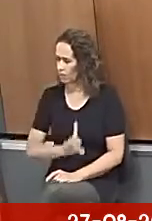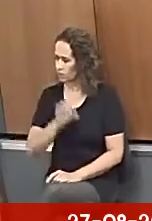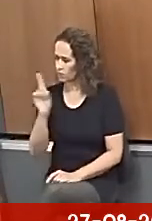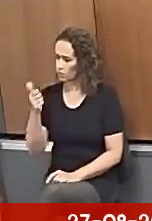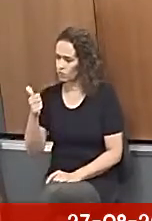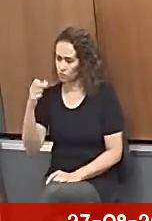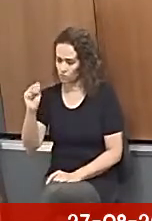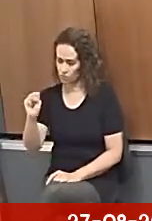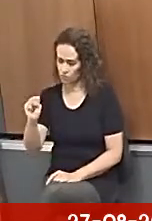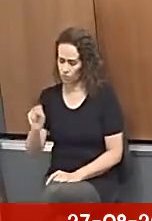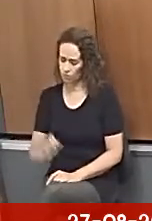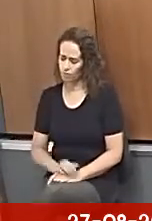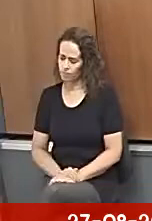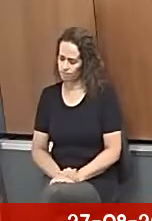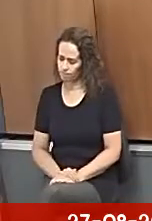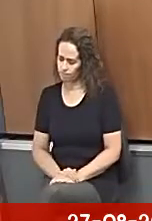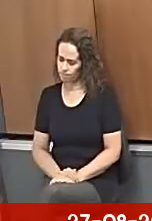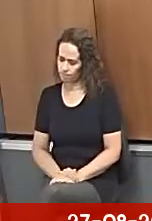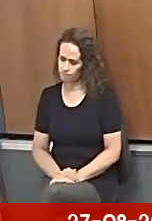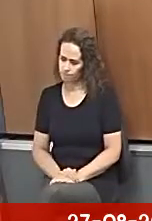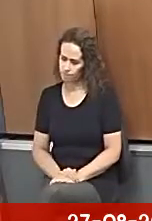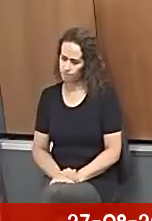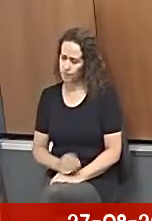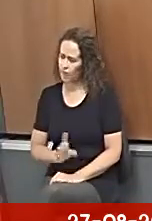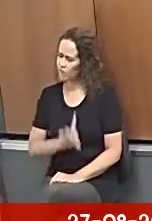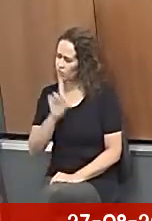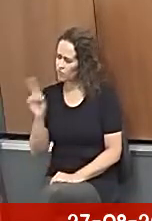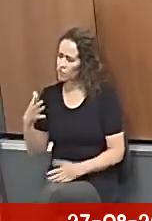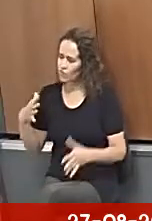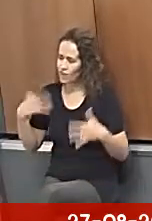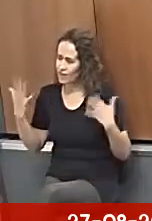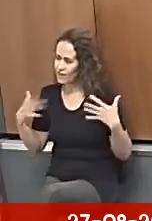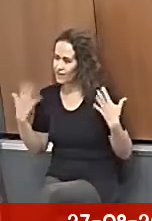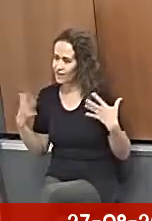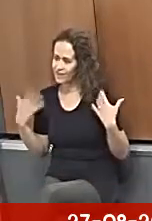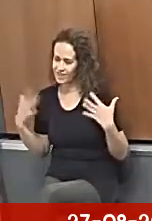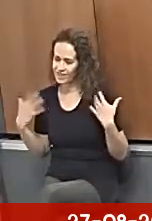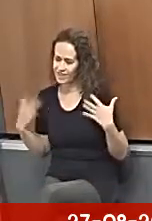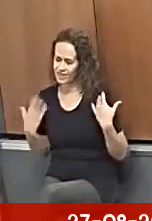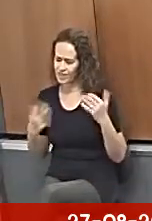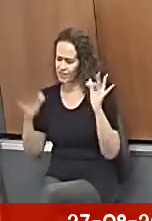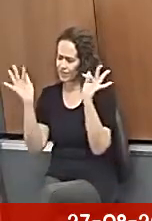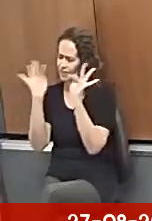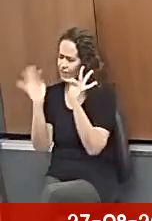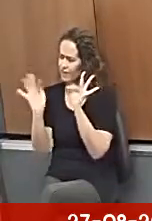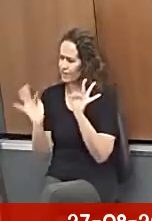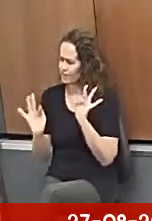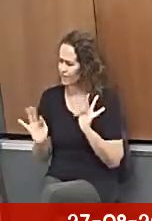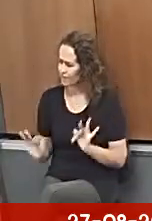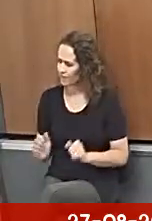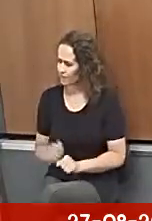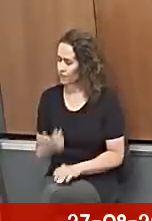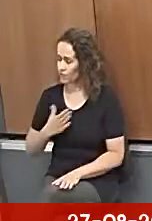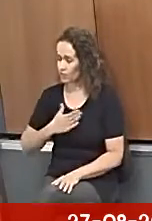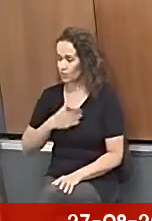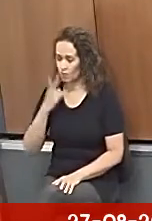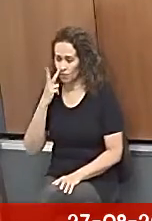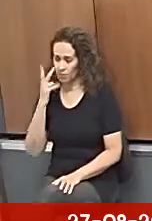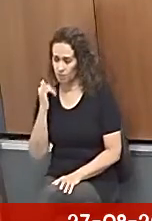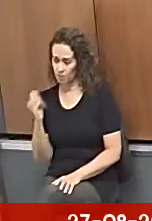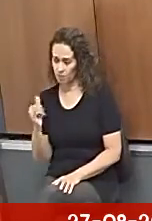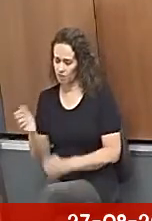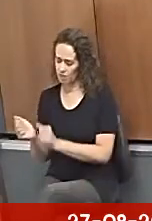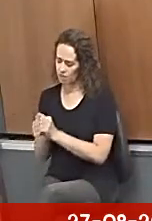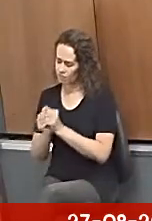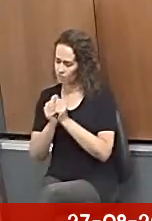era aniversário dela e eu era um dia de muita alegria para mim era um dia de muita felicidade e meu pai estava nos acompanhando